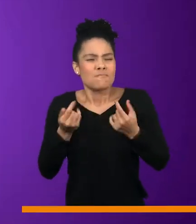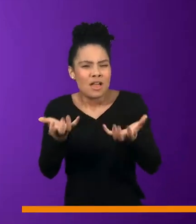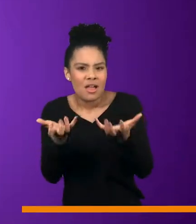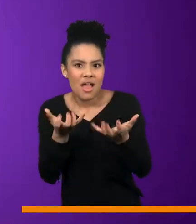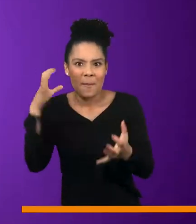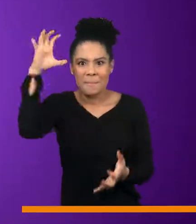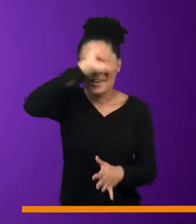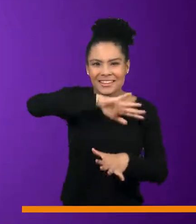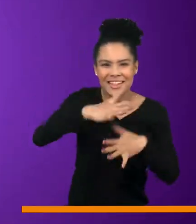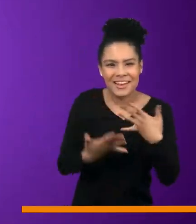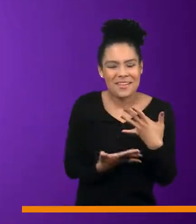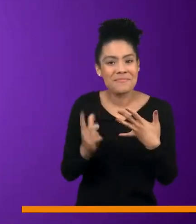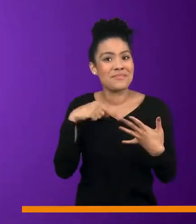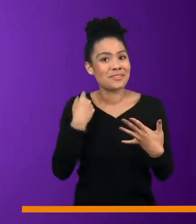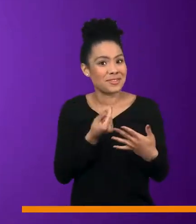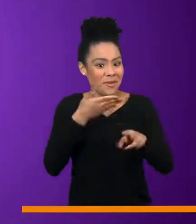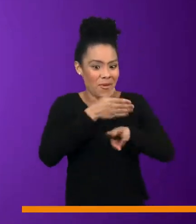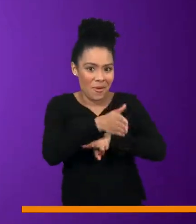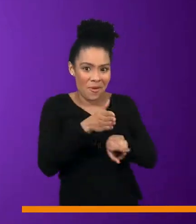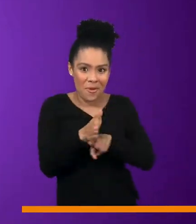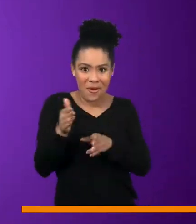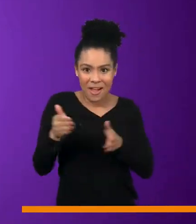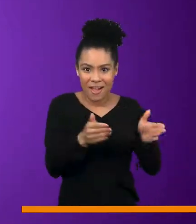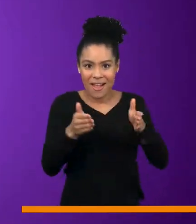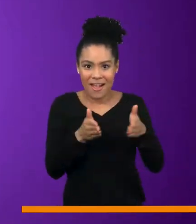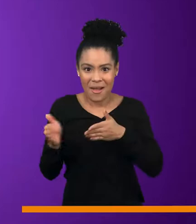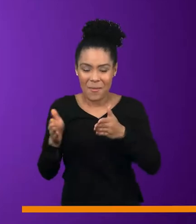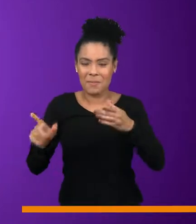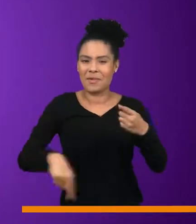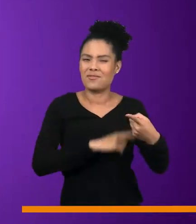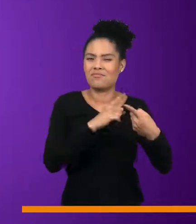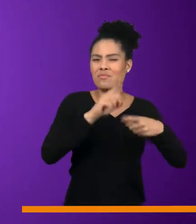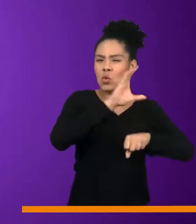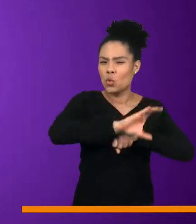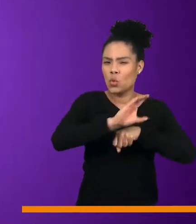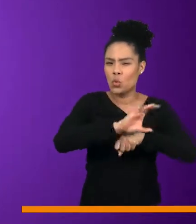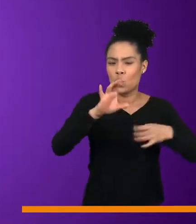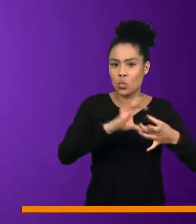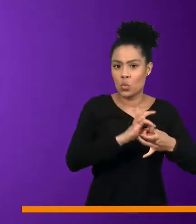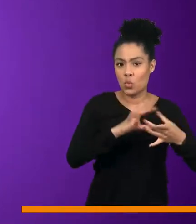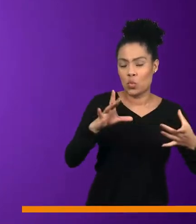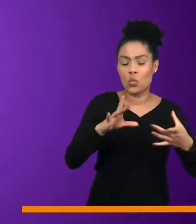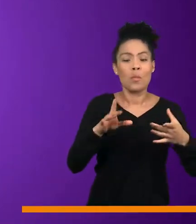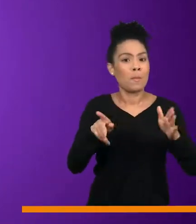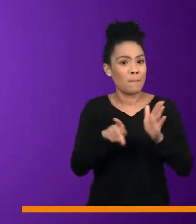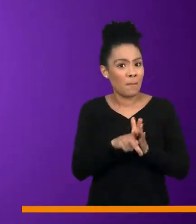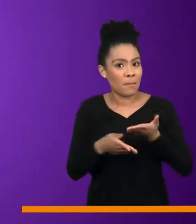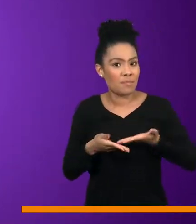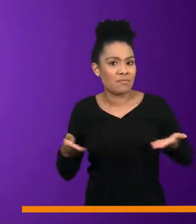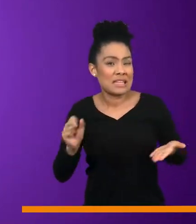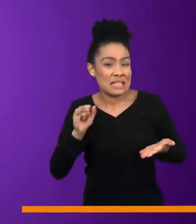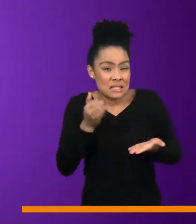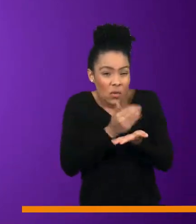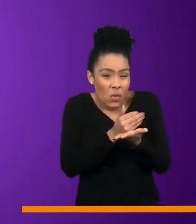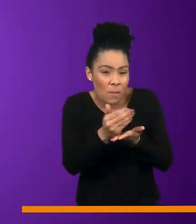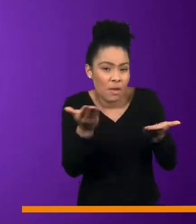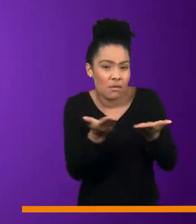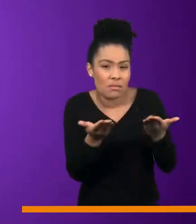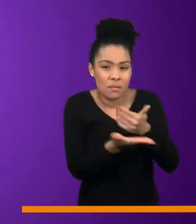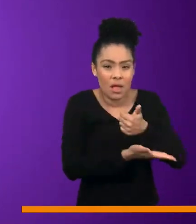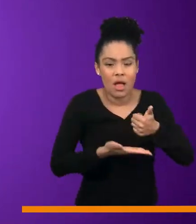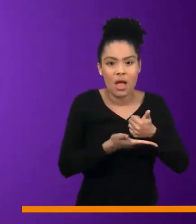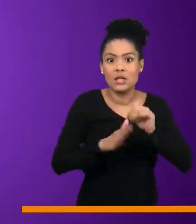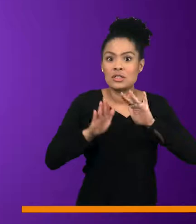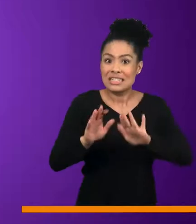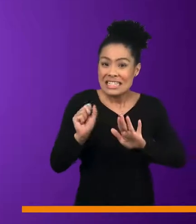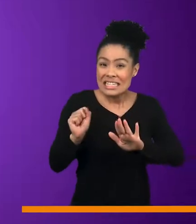vontade de aprender a libras, nós recomendamos dois caminhos. Os cursos livres do Ensino Ponto Digital, especialmente para quem está